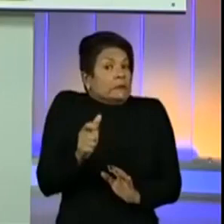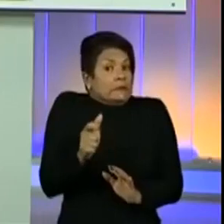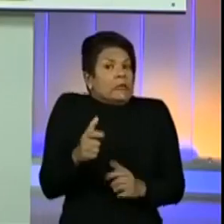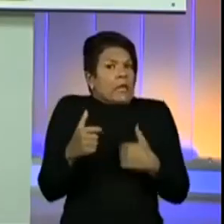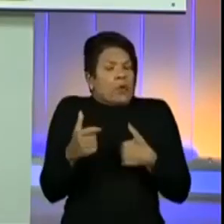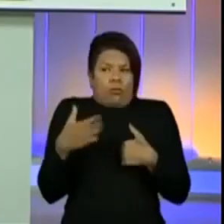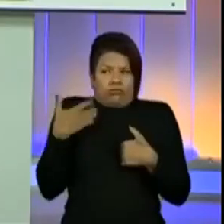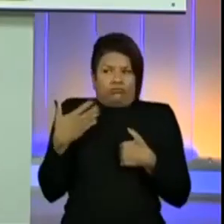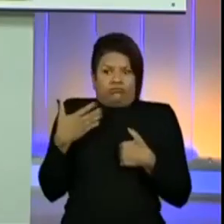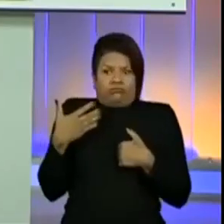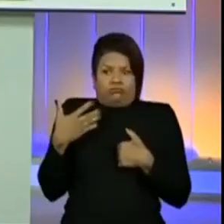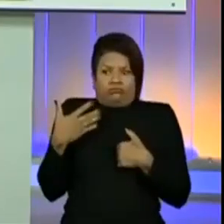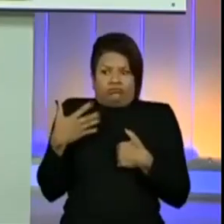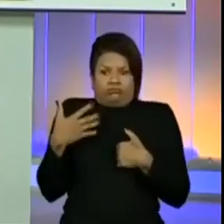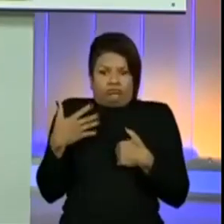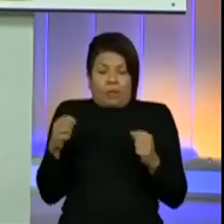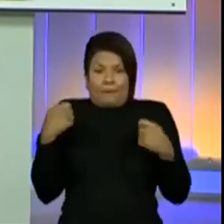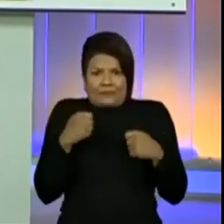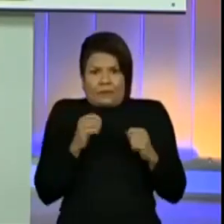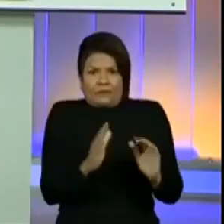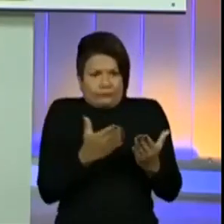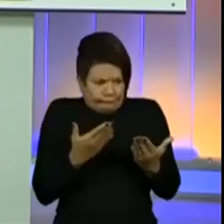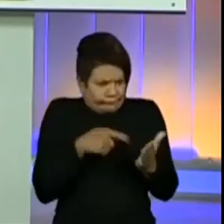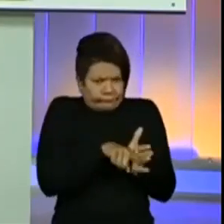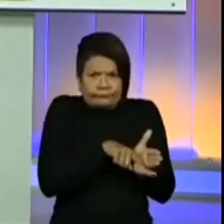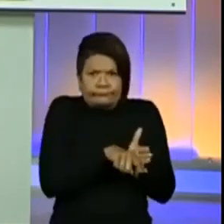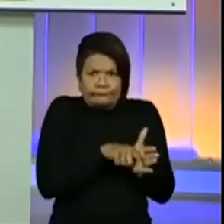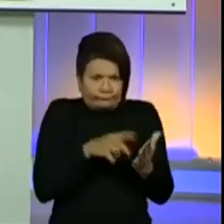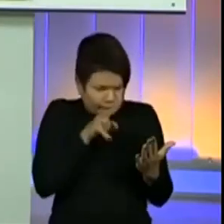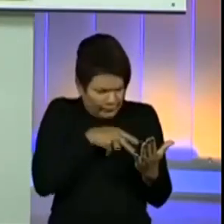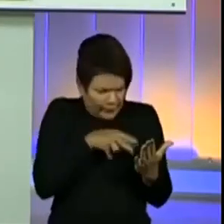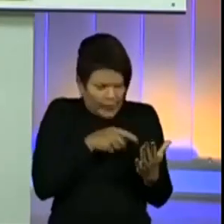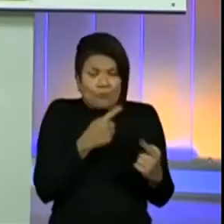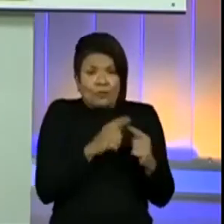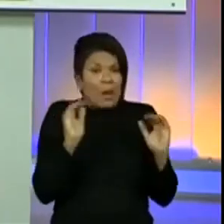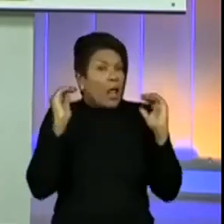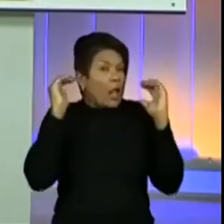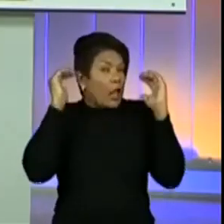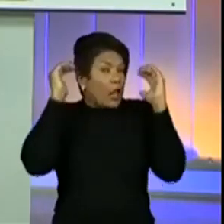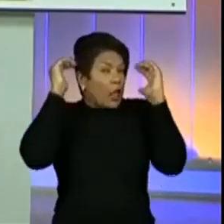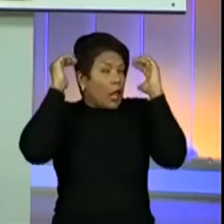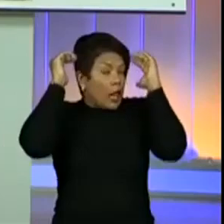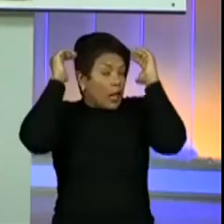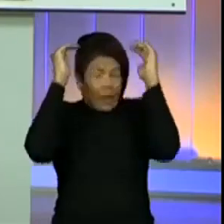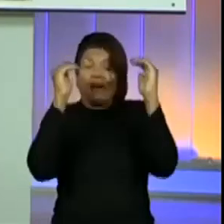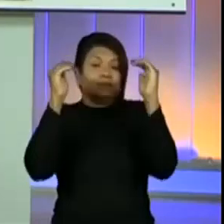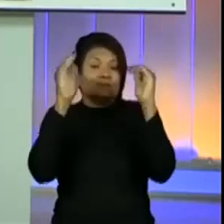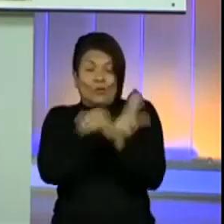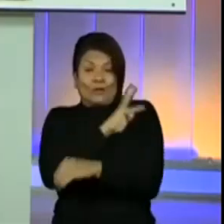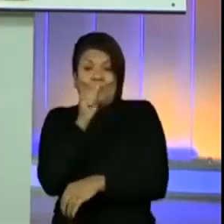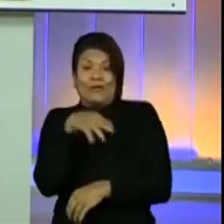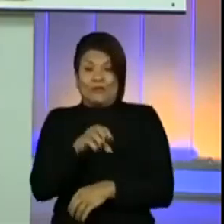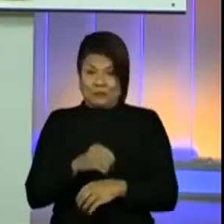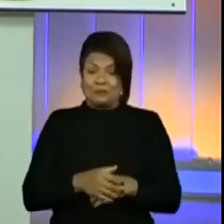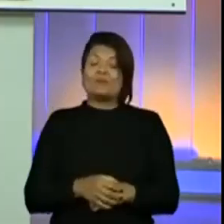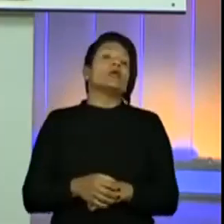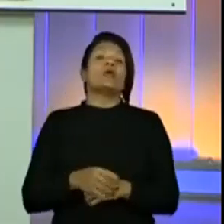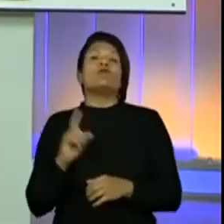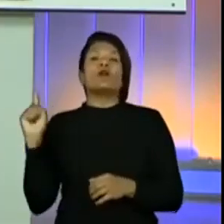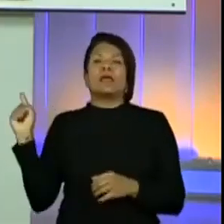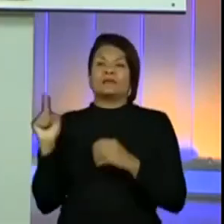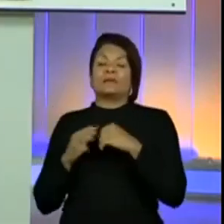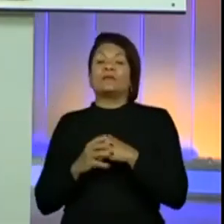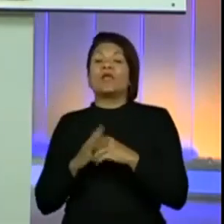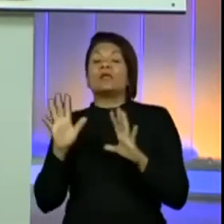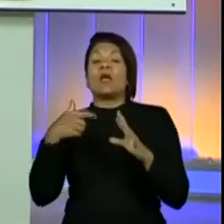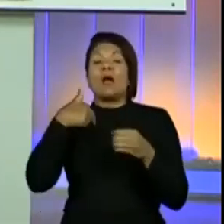fiquei assustado e eu tive que pegar para ler. Eu falei, meu Deus, esse 4º ano está no nível hard. que foi essa daqui, ó. Ele colocou que a